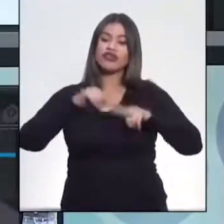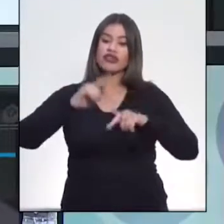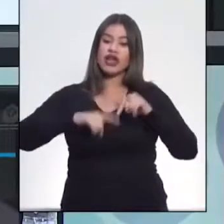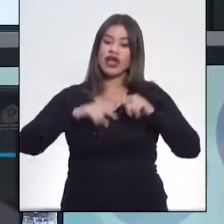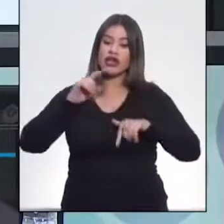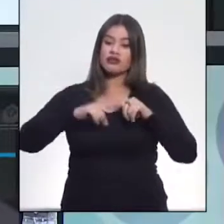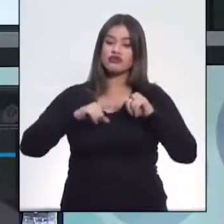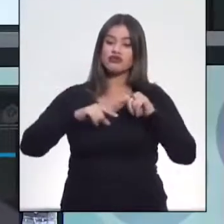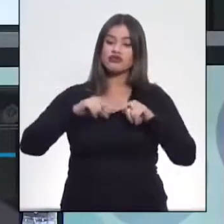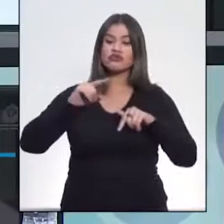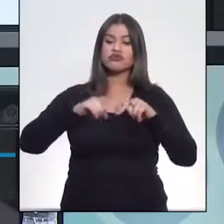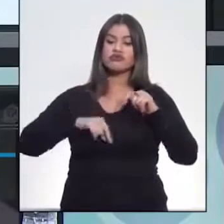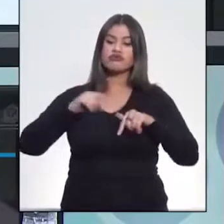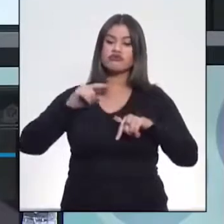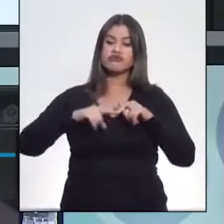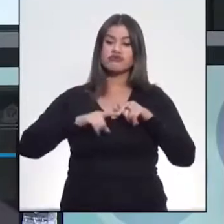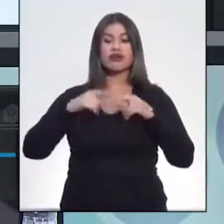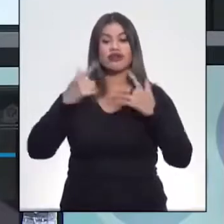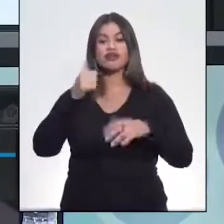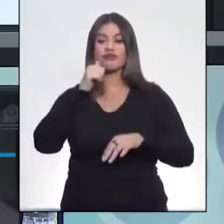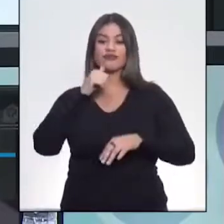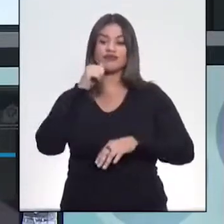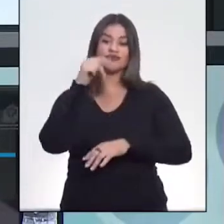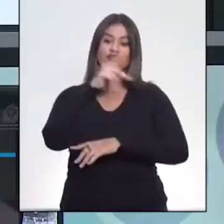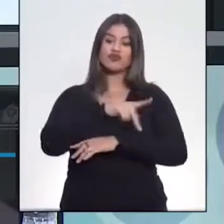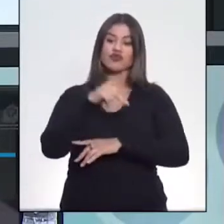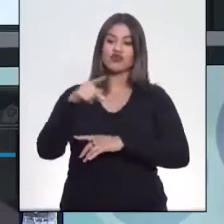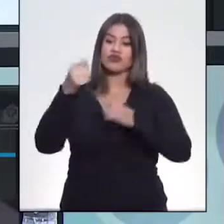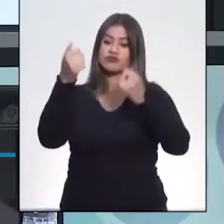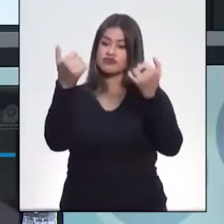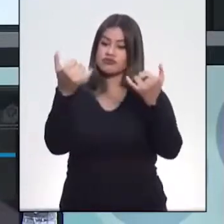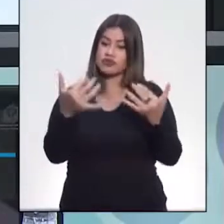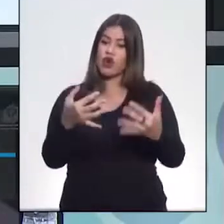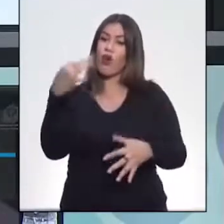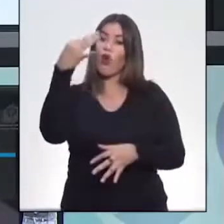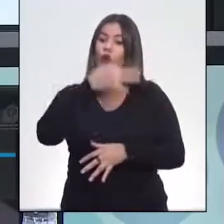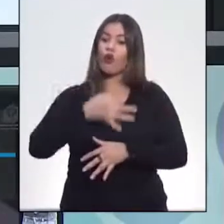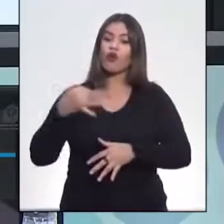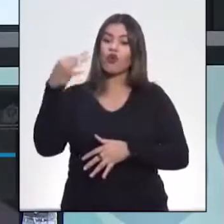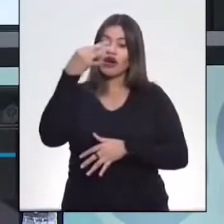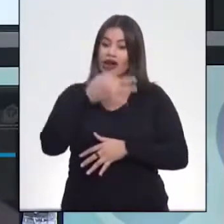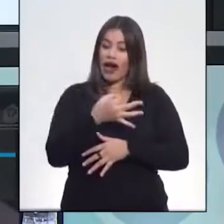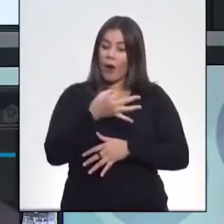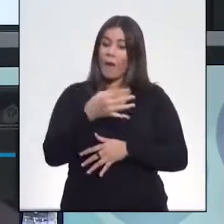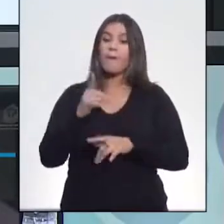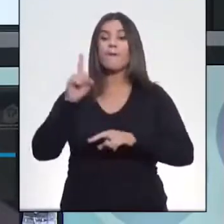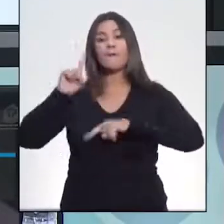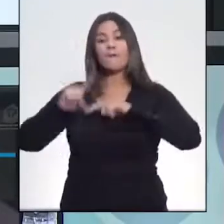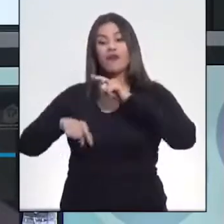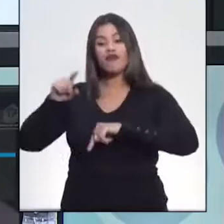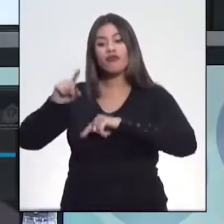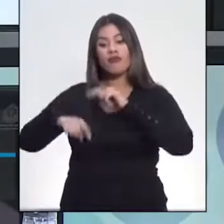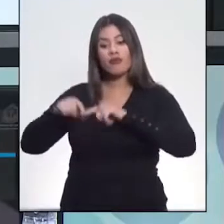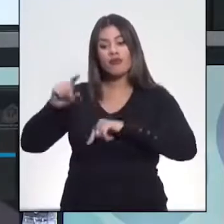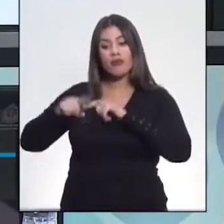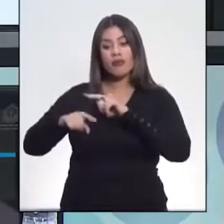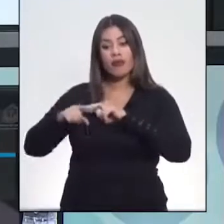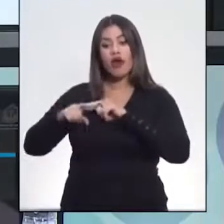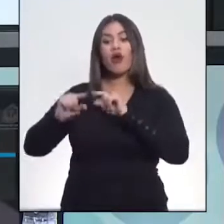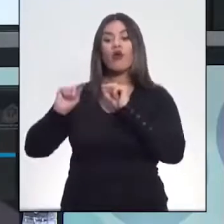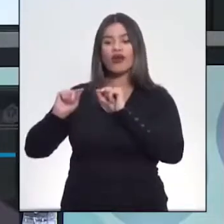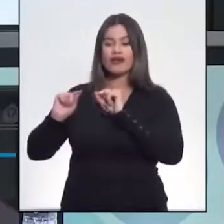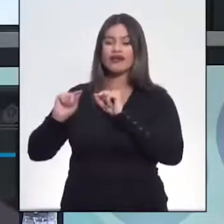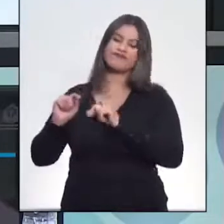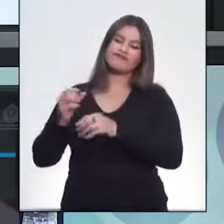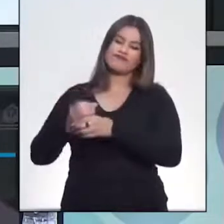a a fonte que a professora Cláudia nos deixou é um depoimento é uma fonte oral mas a fonte material que ela tem em